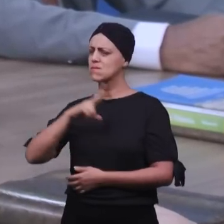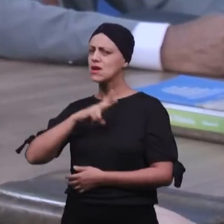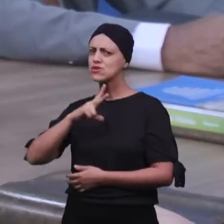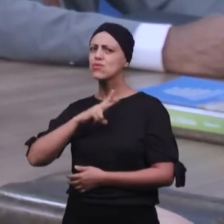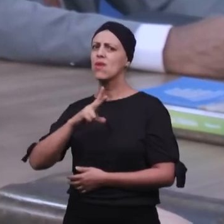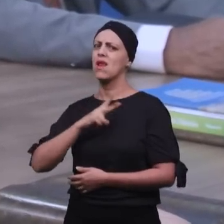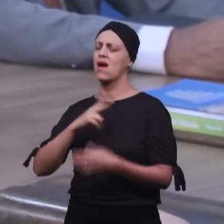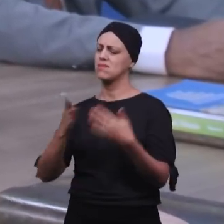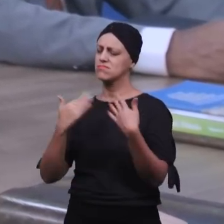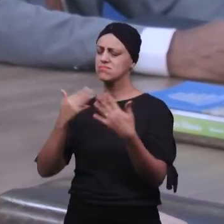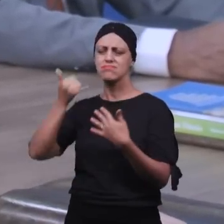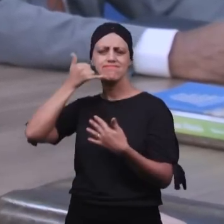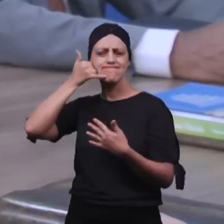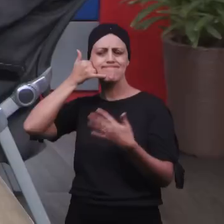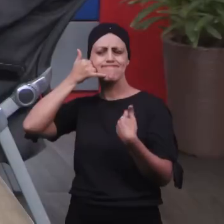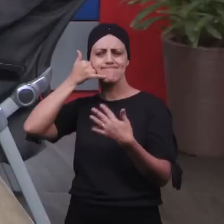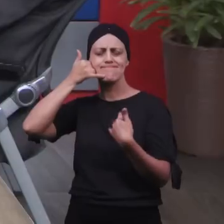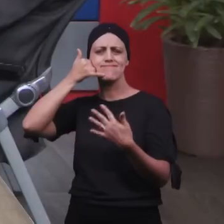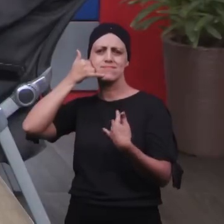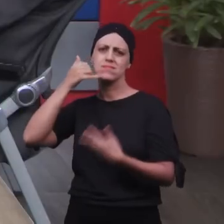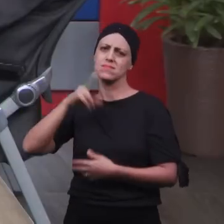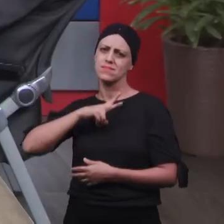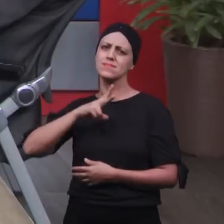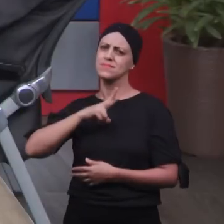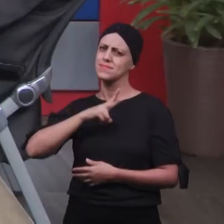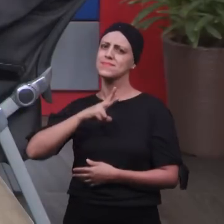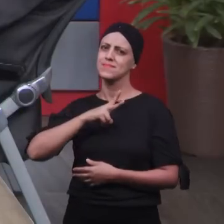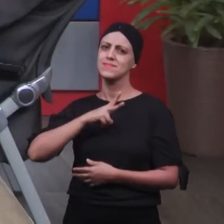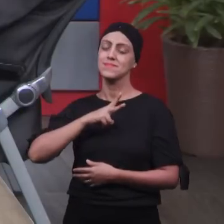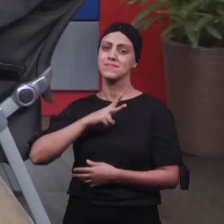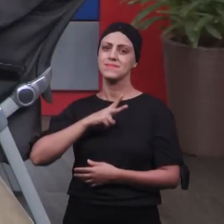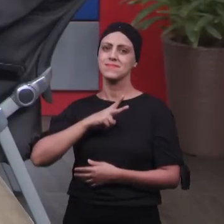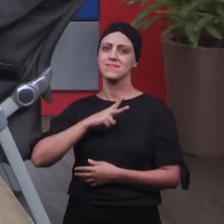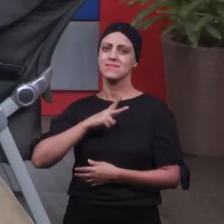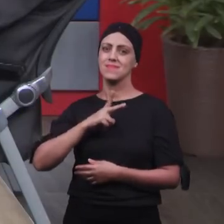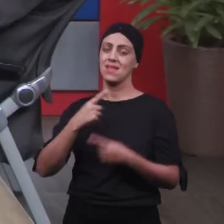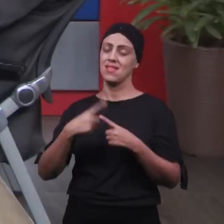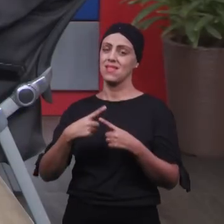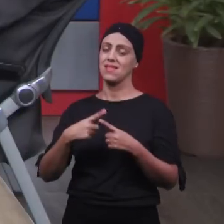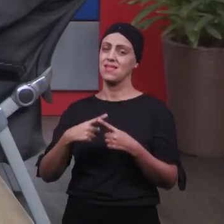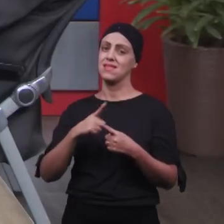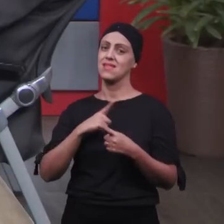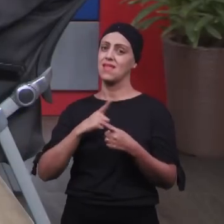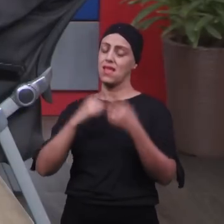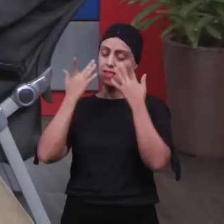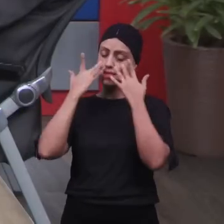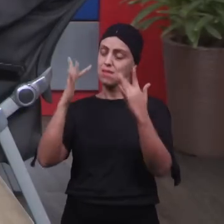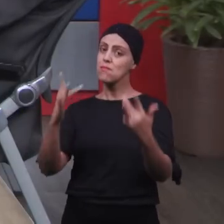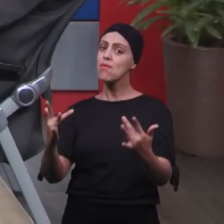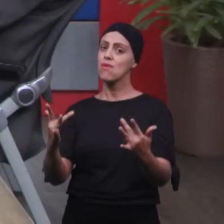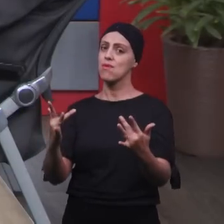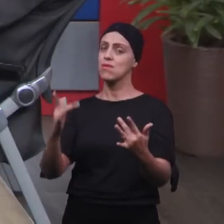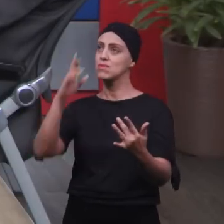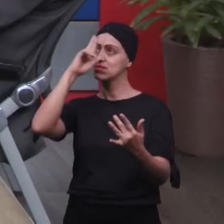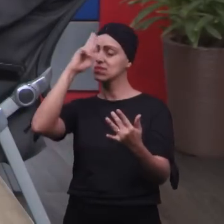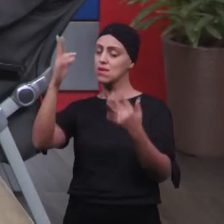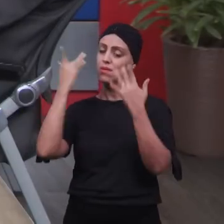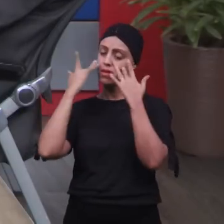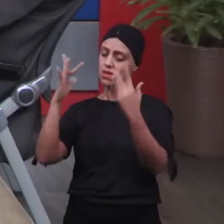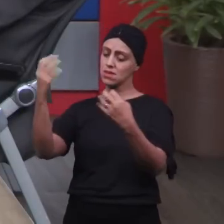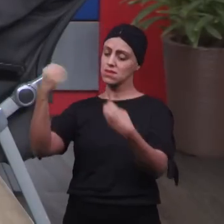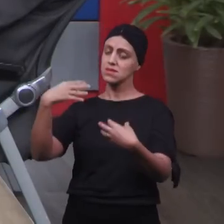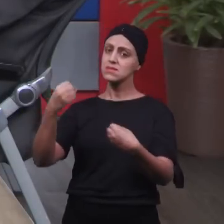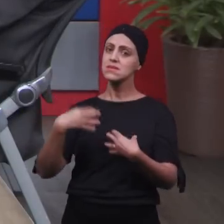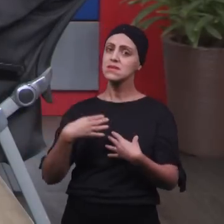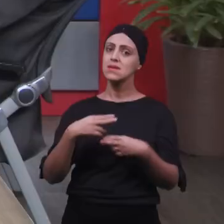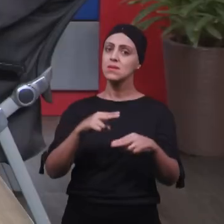fragilidades, a gente tem uma preocupação pelo temor que o Senhor tem colocado no nosso coração, até mesmo em casa a gente